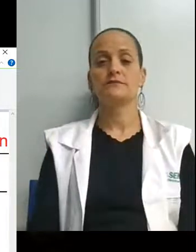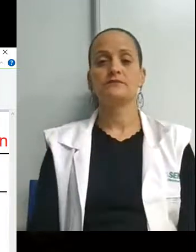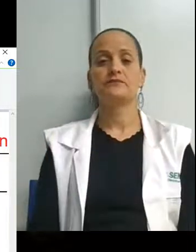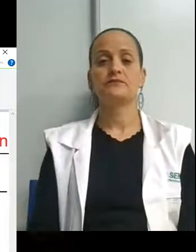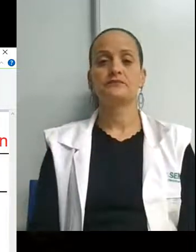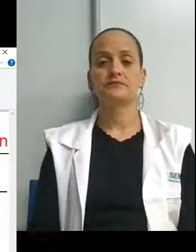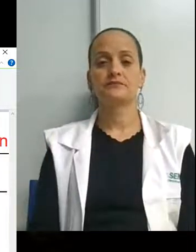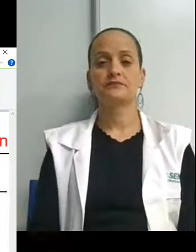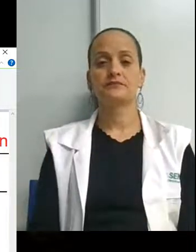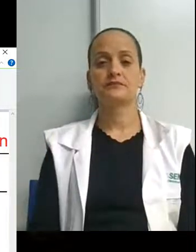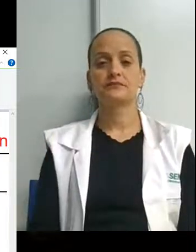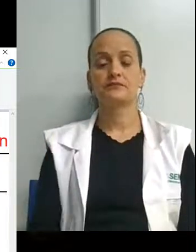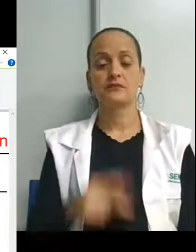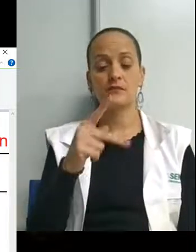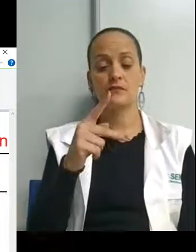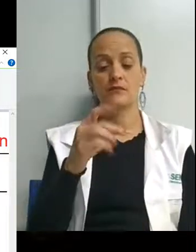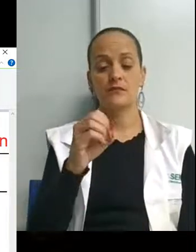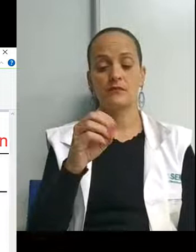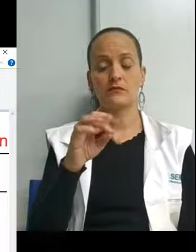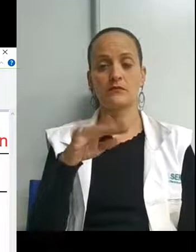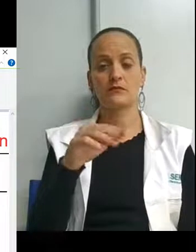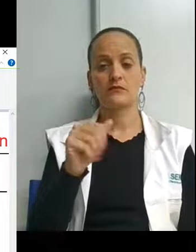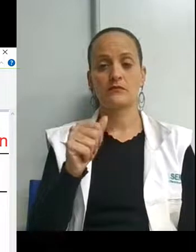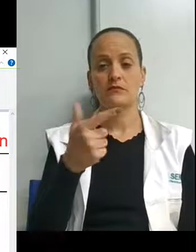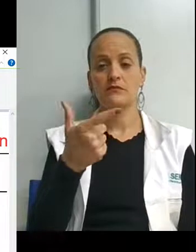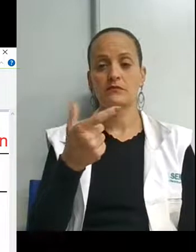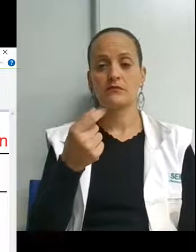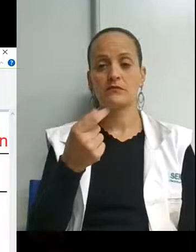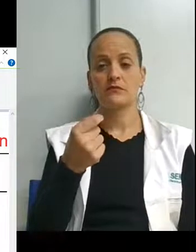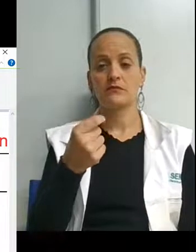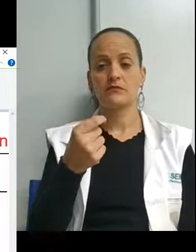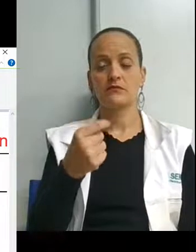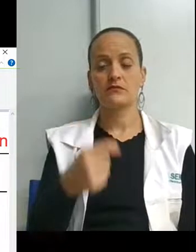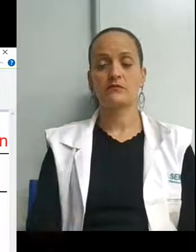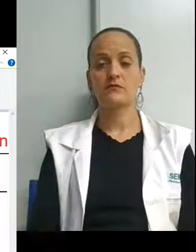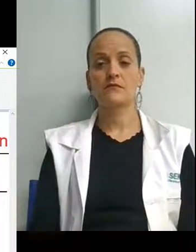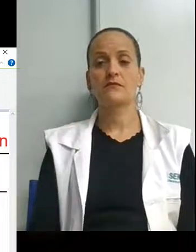20 kVA. Esse valor é o mesmo